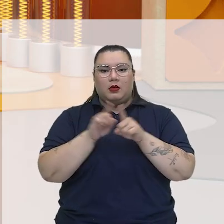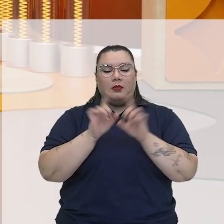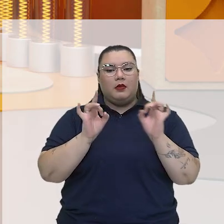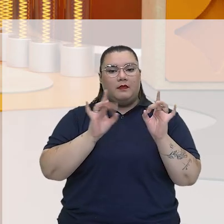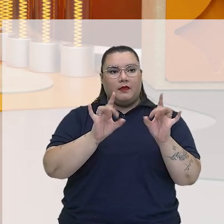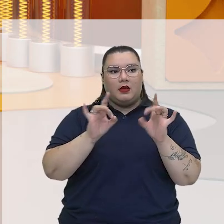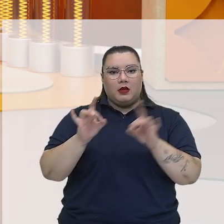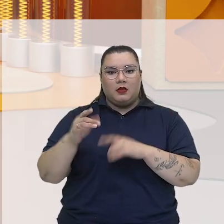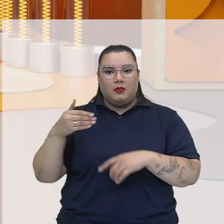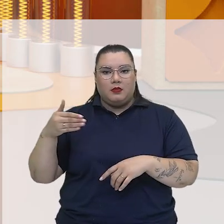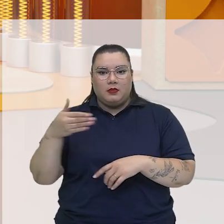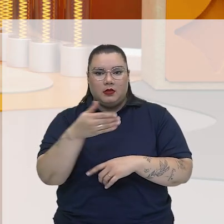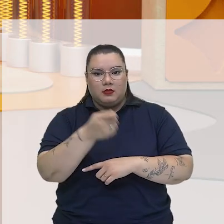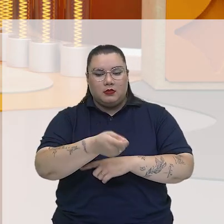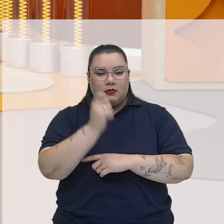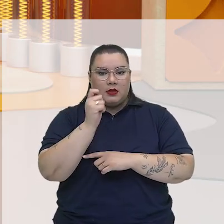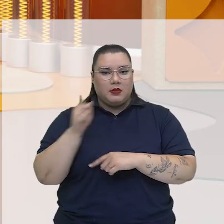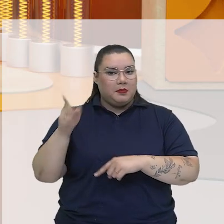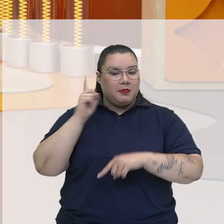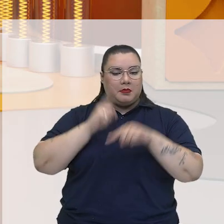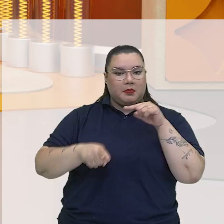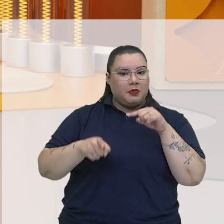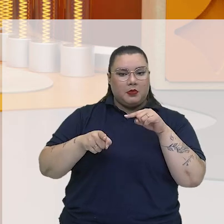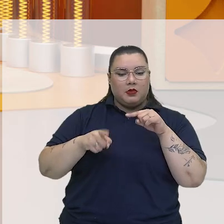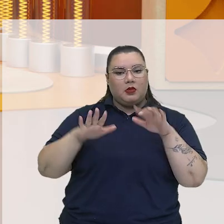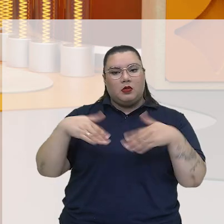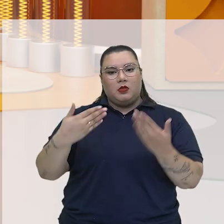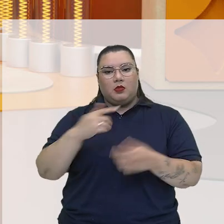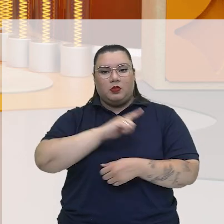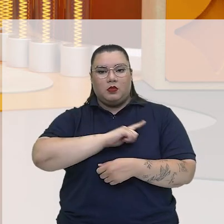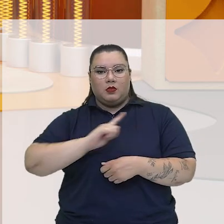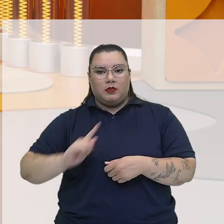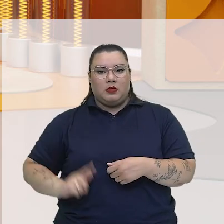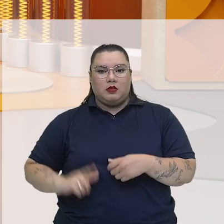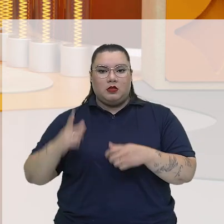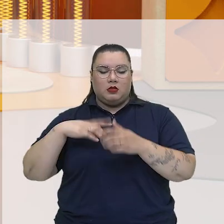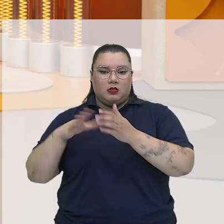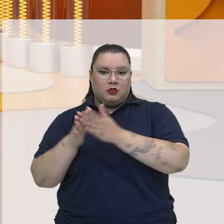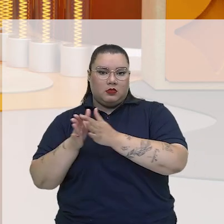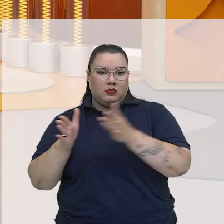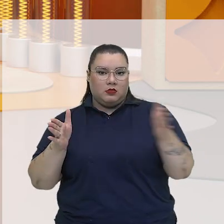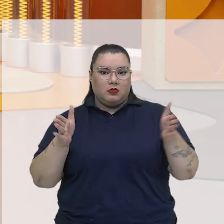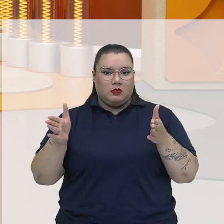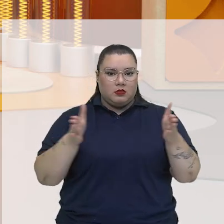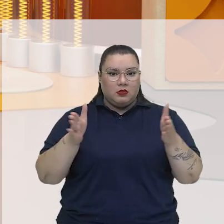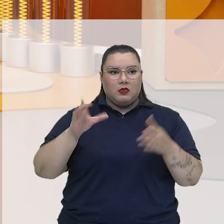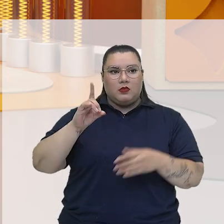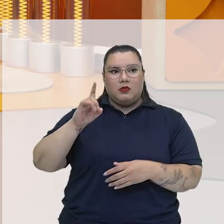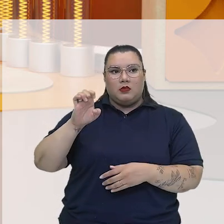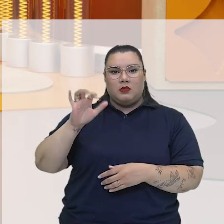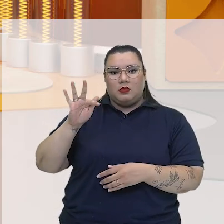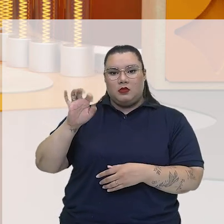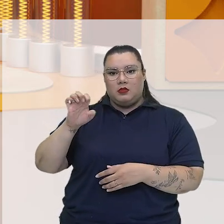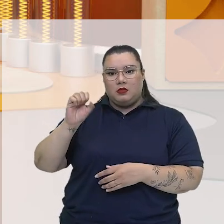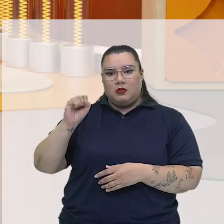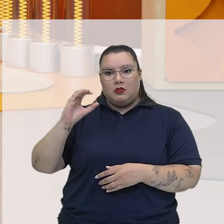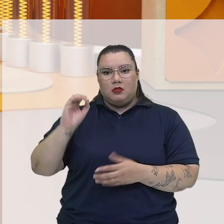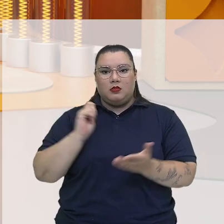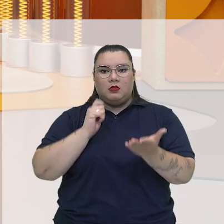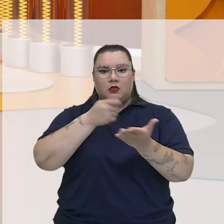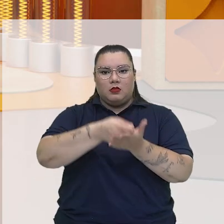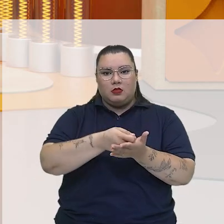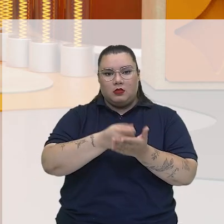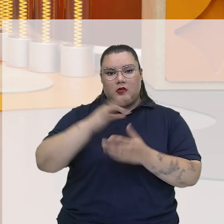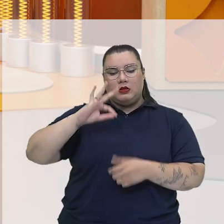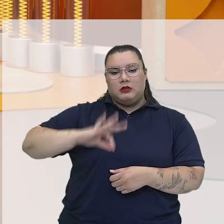pescado. Já que ele não pode mais pescar, o governo então passa durante todo o período do defeso a pagar